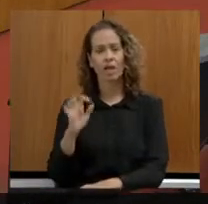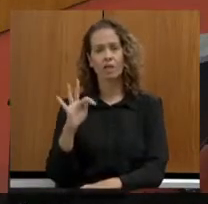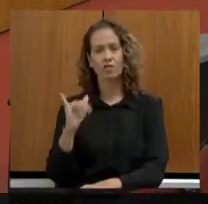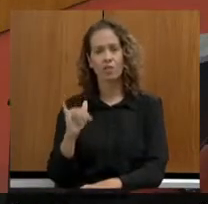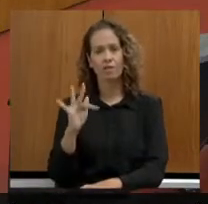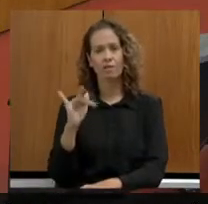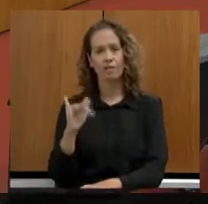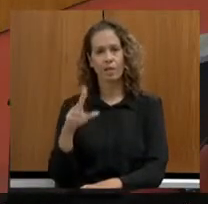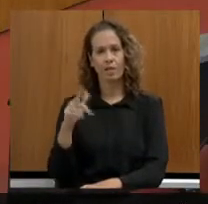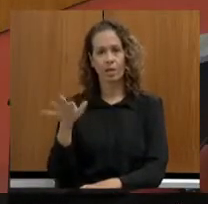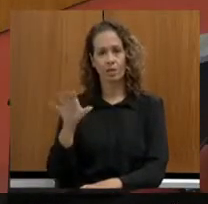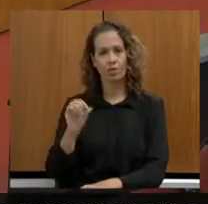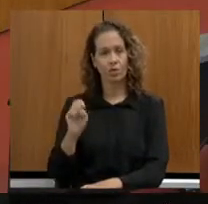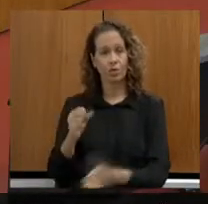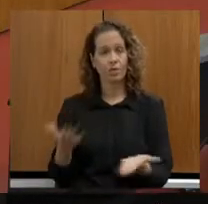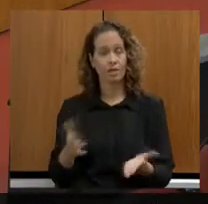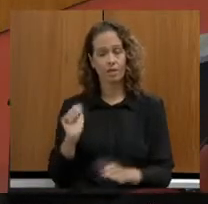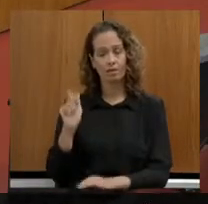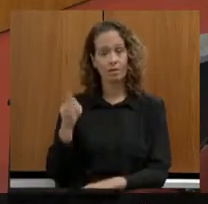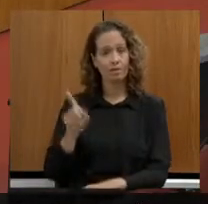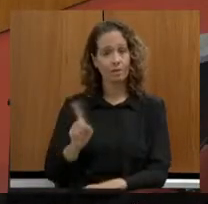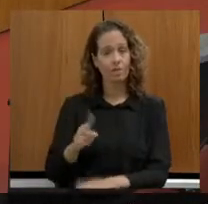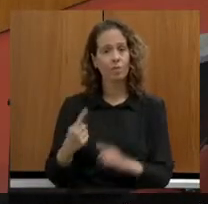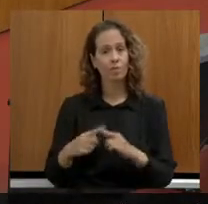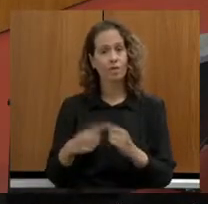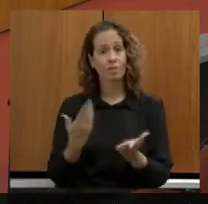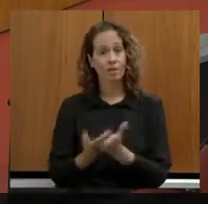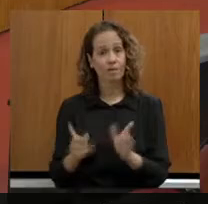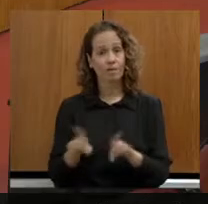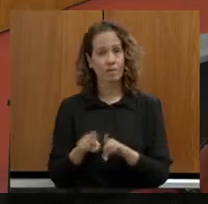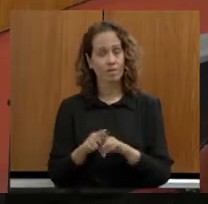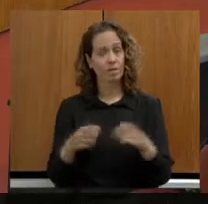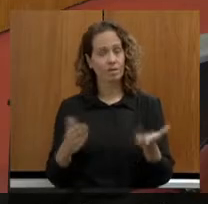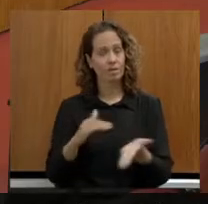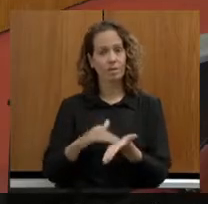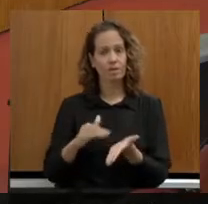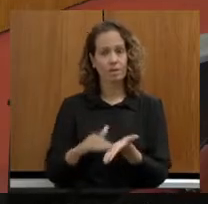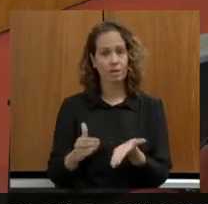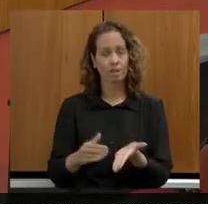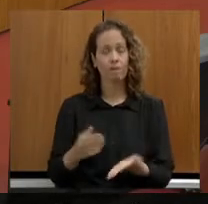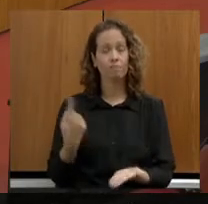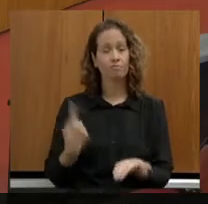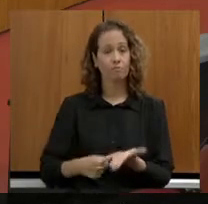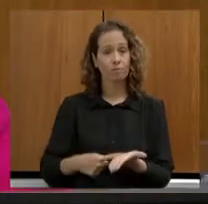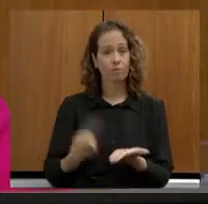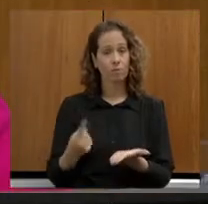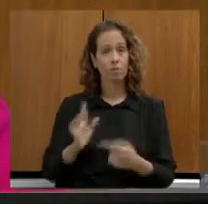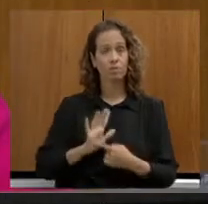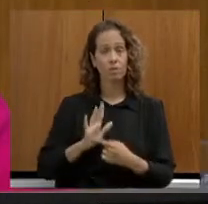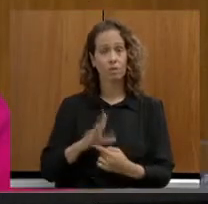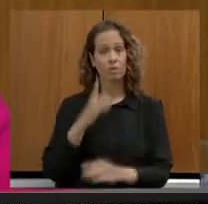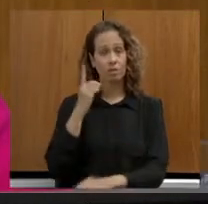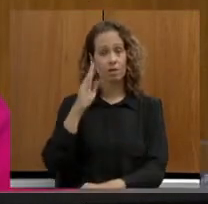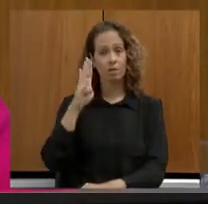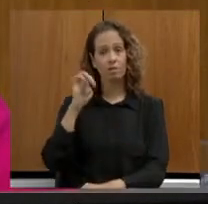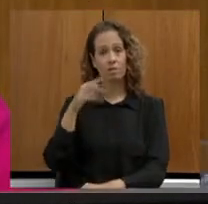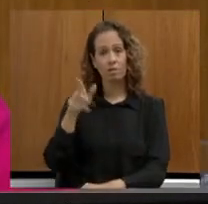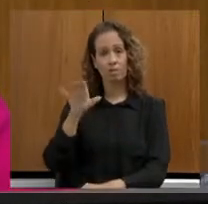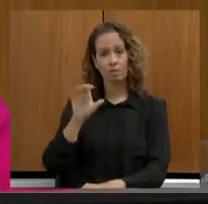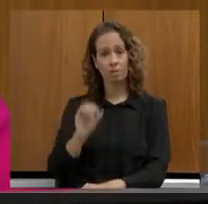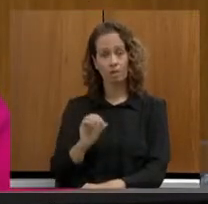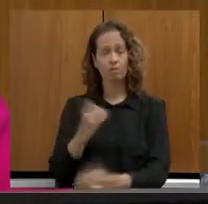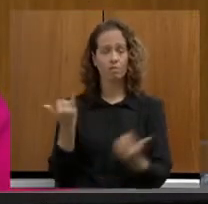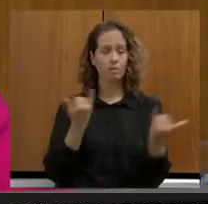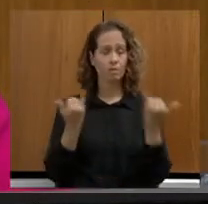gratificações estão estão falando secretária de você fez um compromisso de trazer para o o deputado Betão as informações sobre